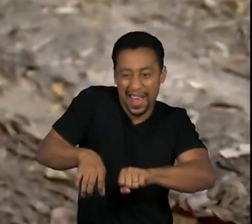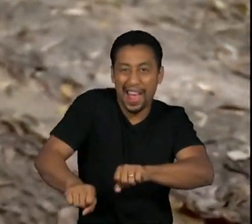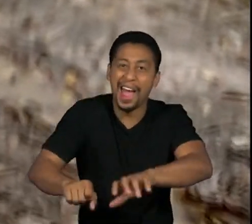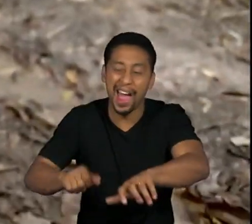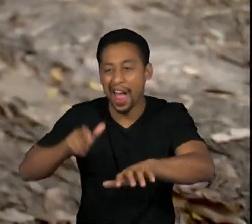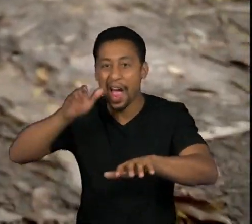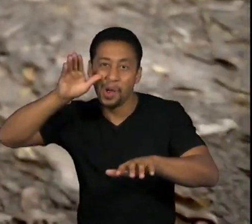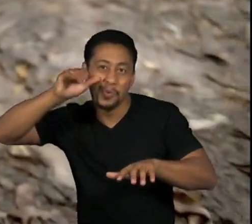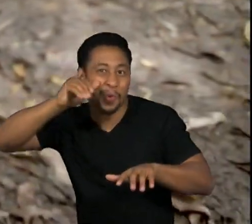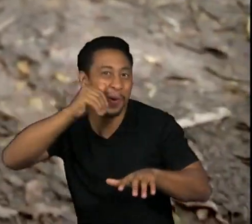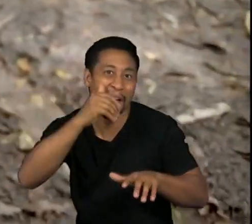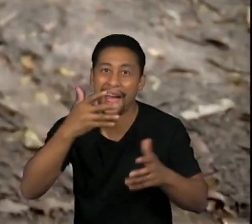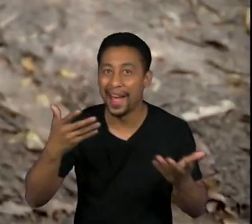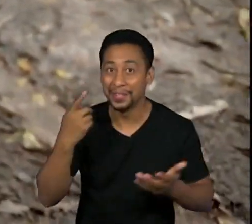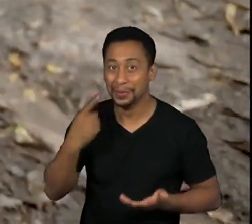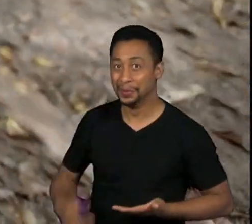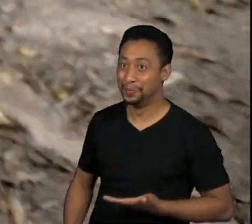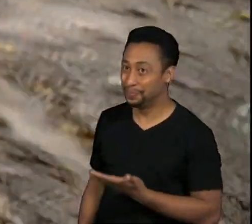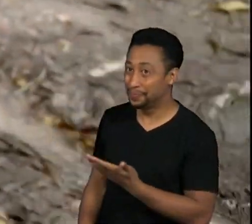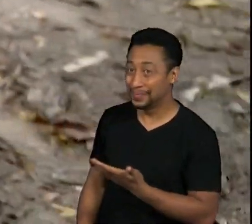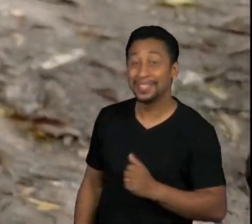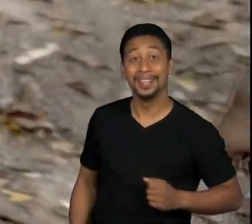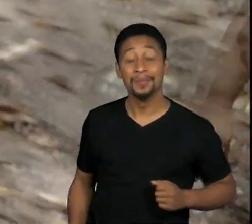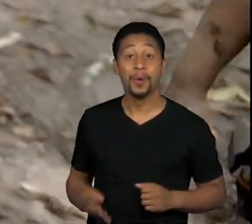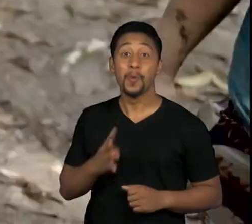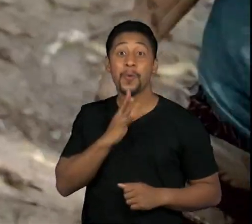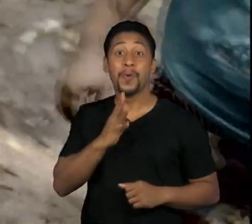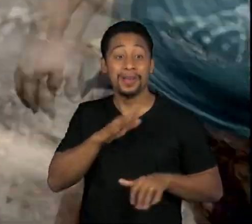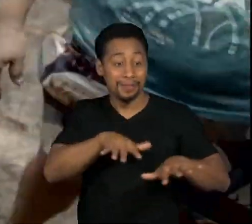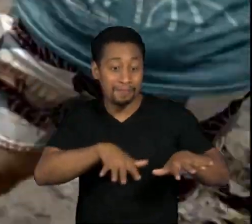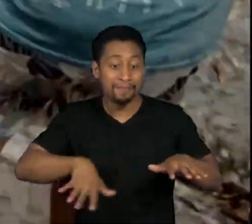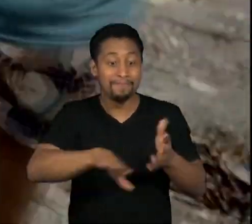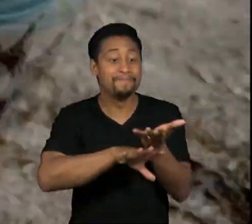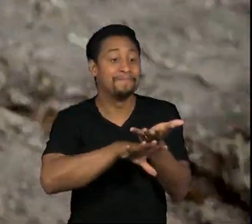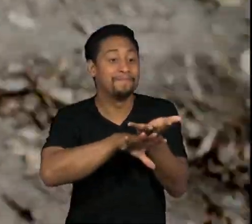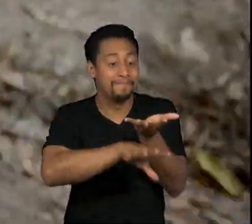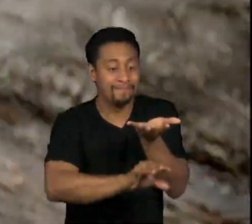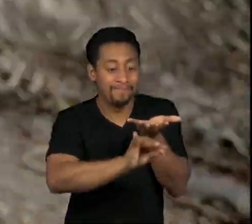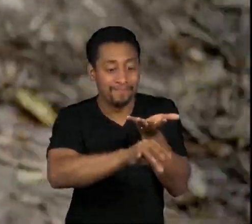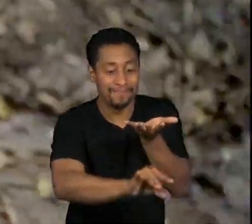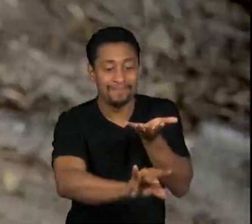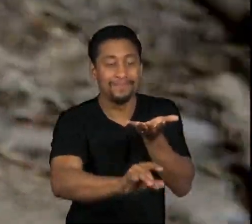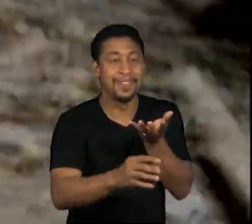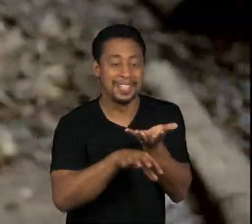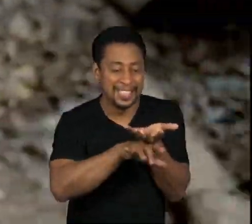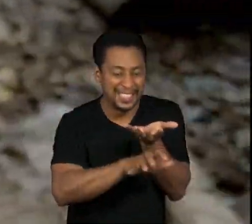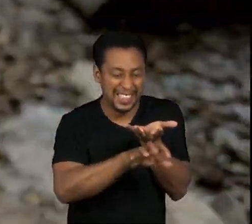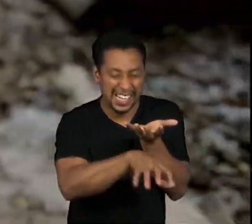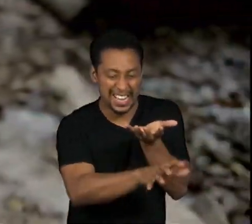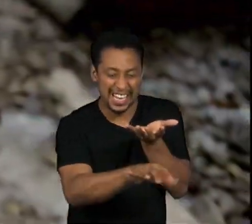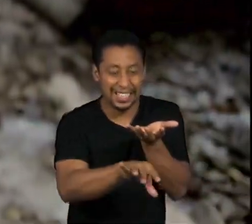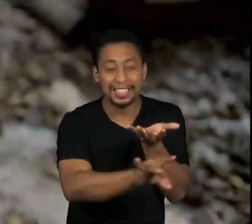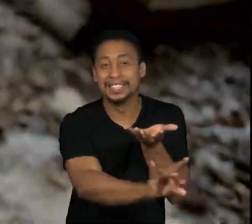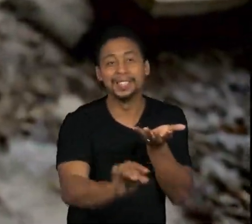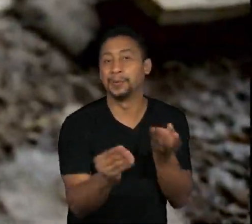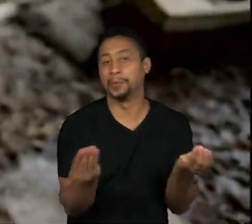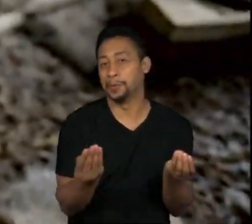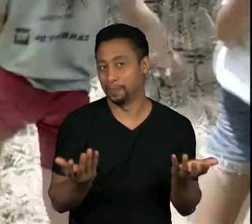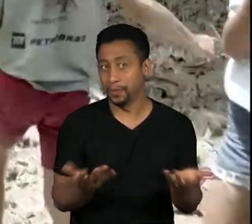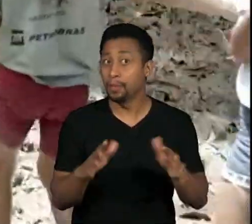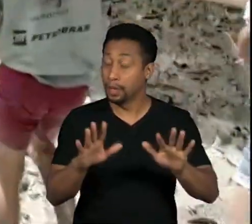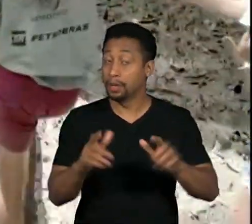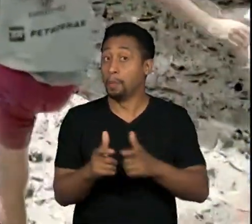através de despertar, né, o conhecimento delas dessa maneira. Infelizmente, algumas pessoas têm uma visão de que o manguezal é um